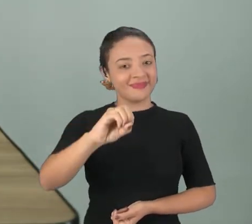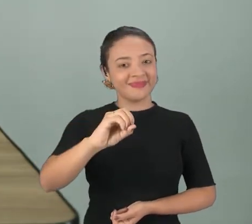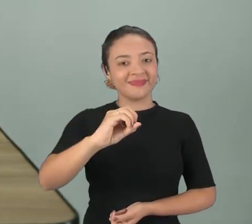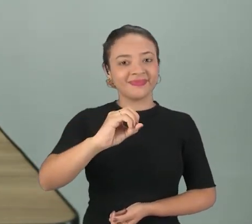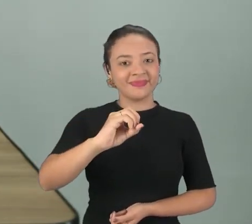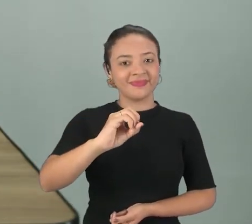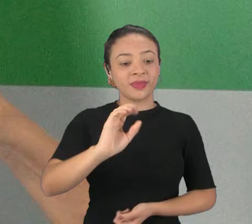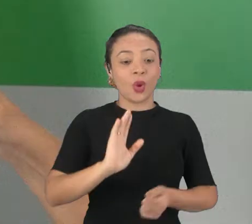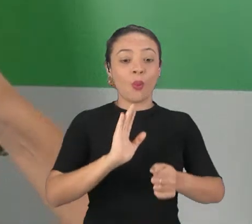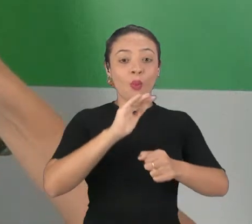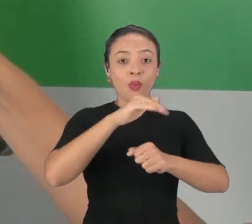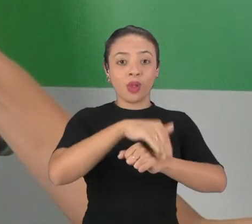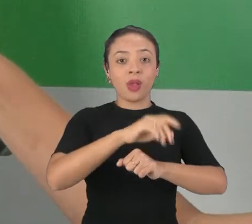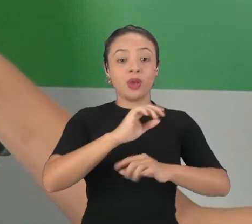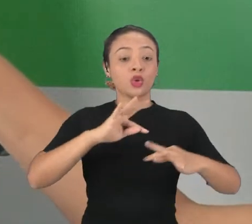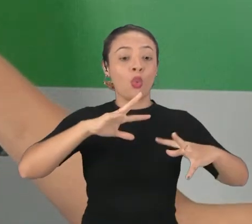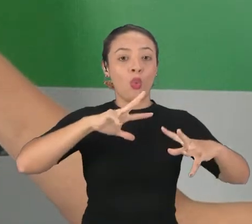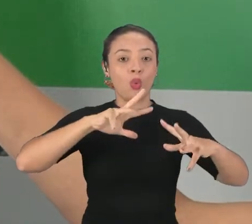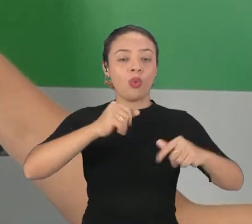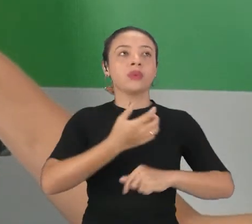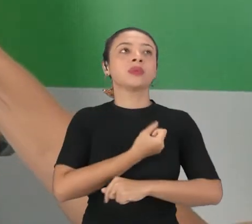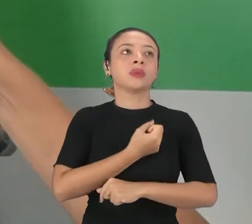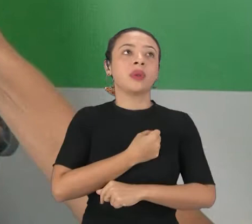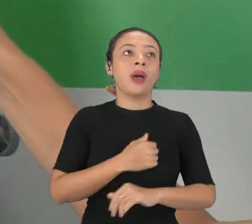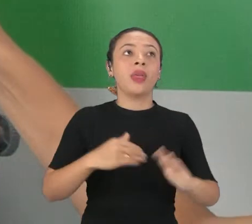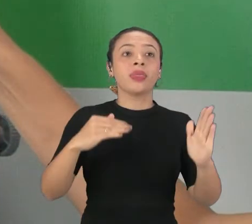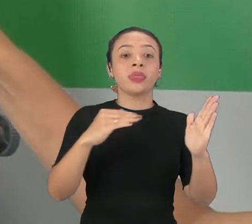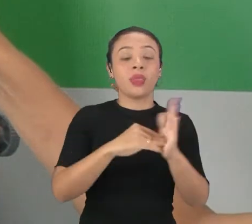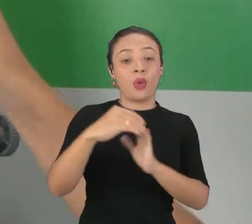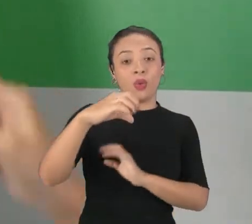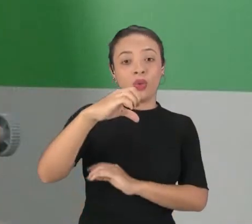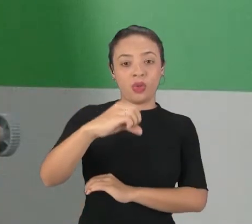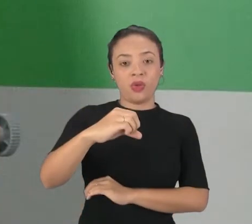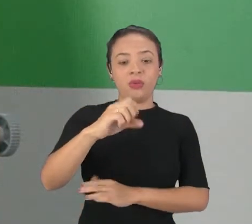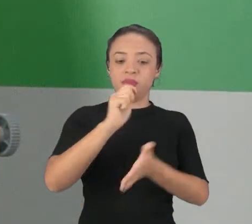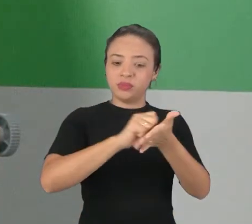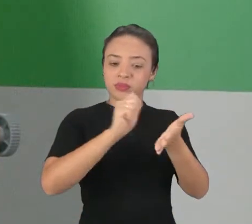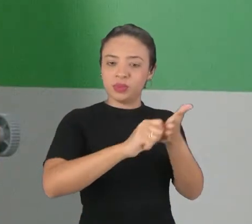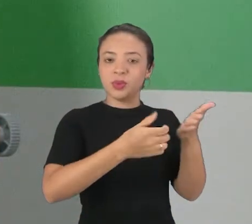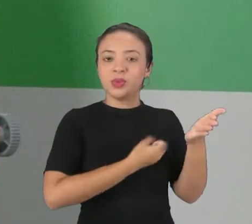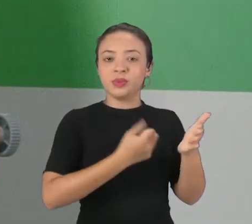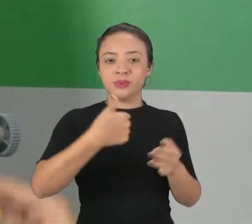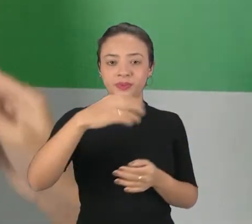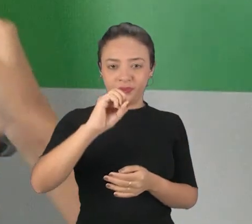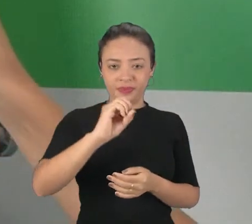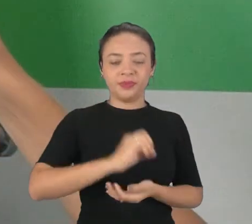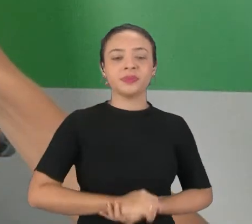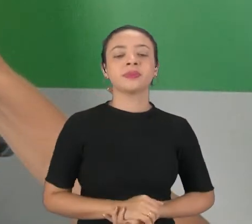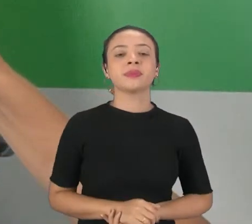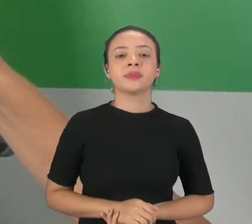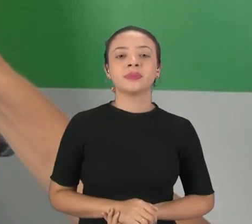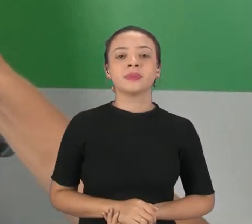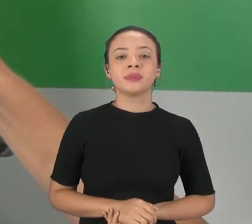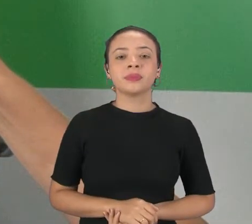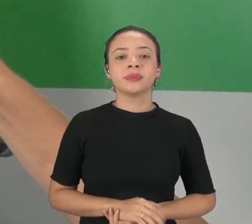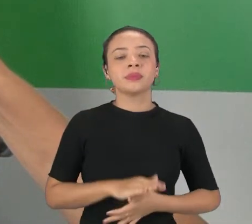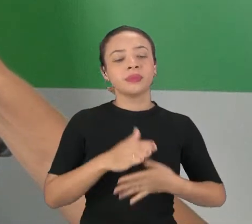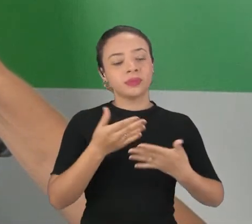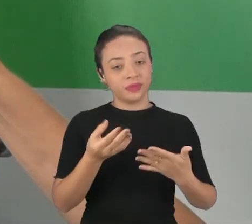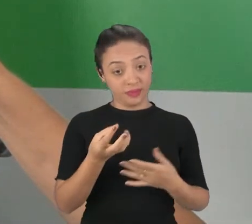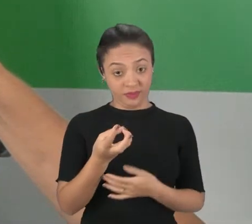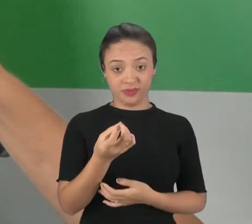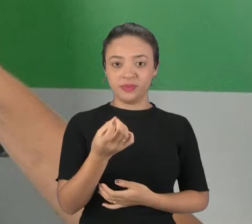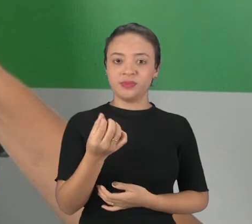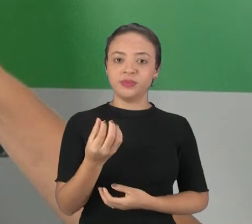10 pulando todos estes até o 9 e registramos o número 10 então estamos